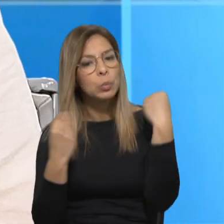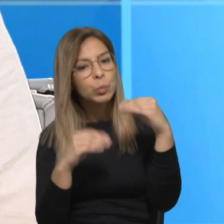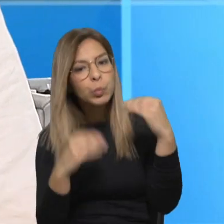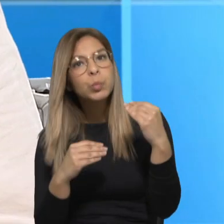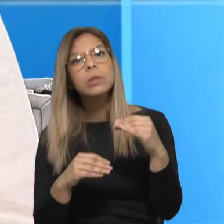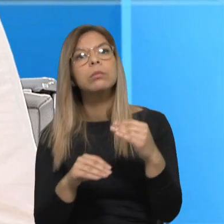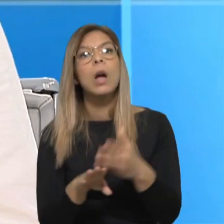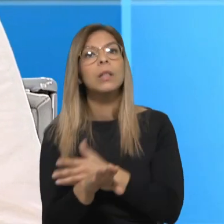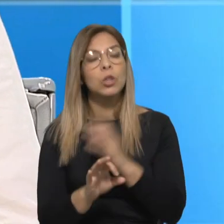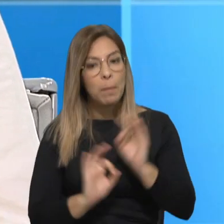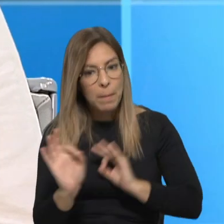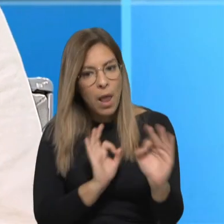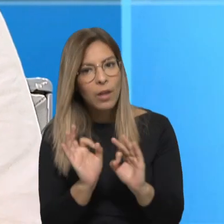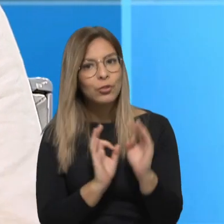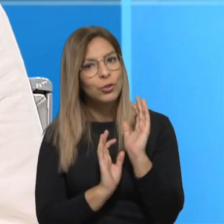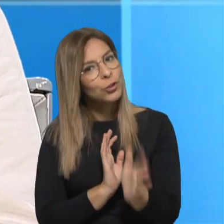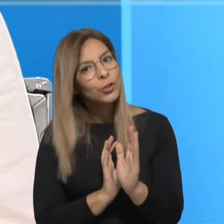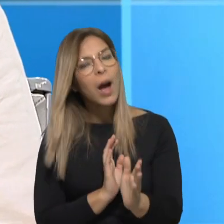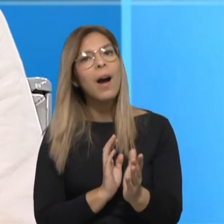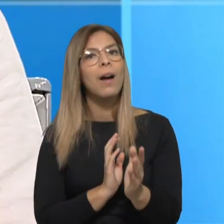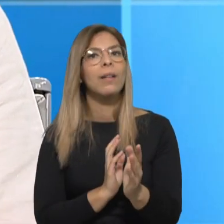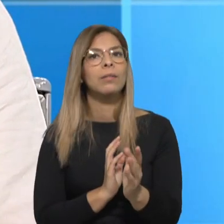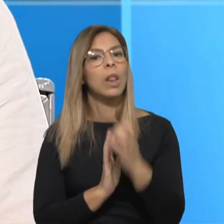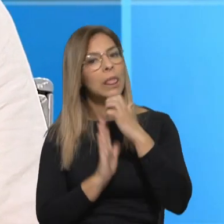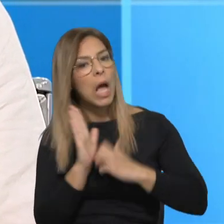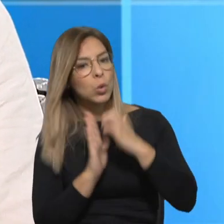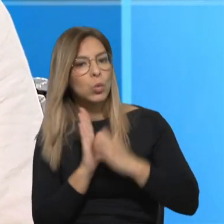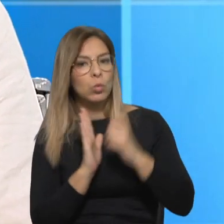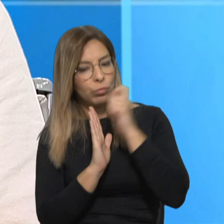estavam preparadas, que os textos vão sendo